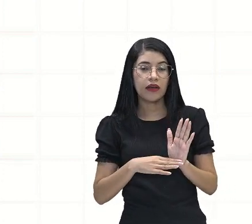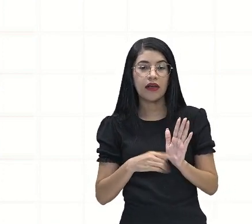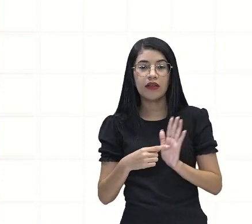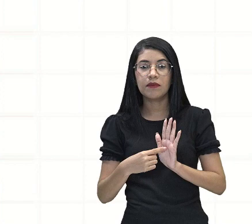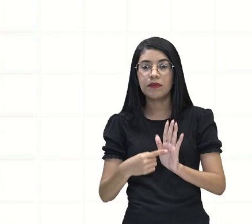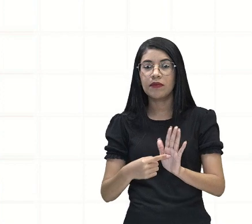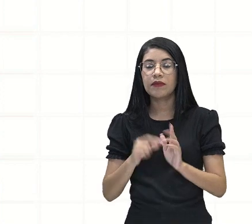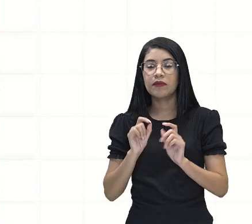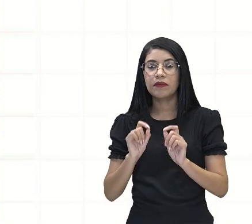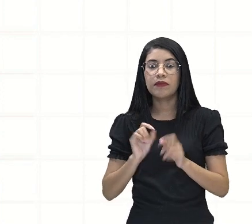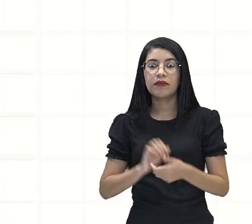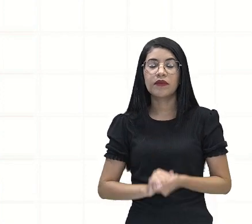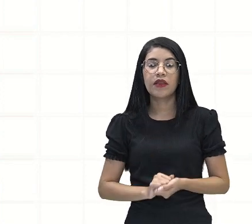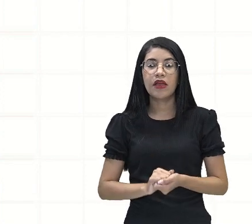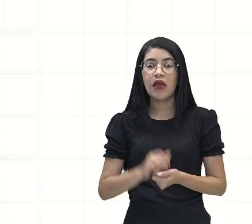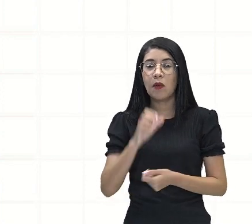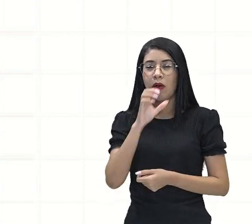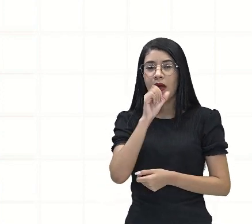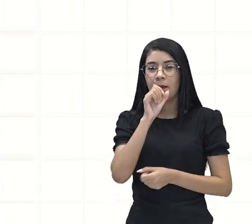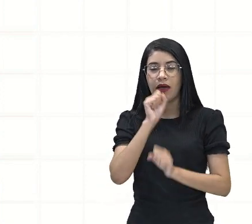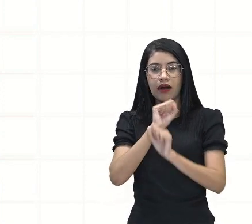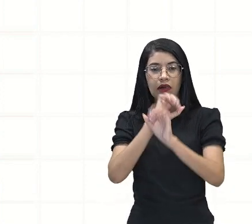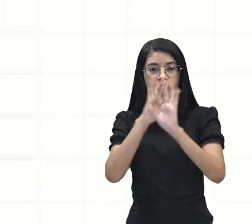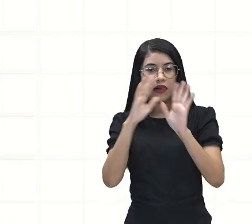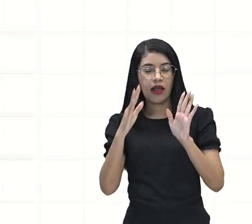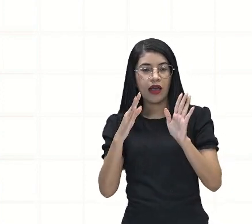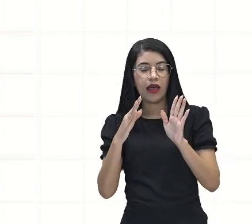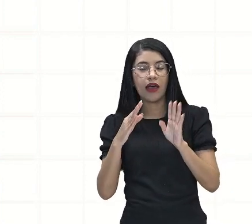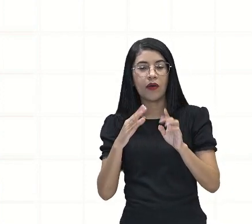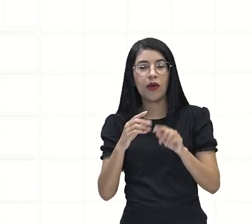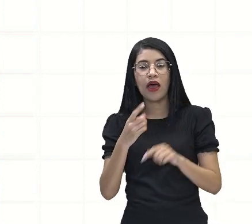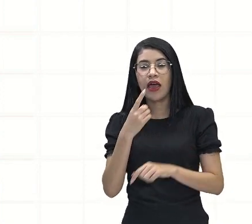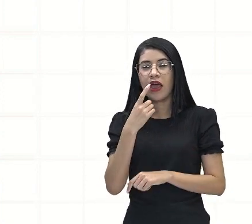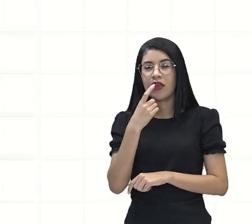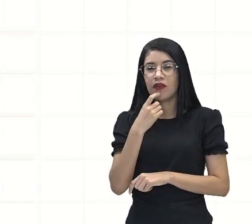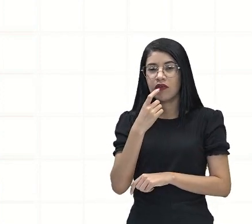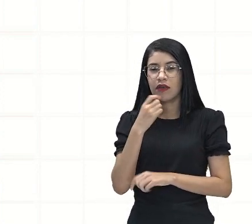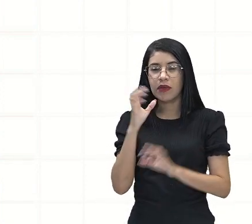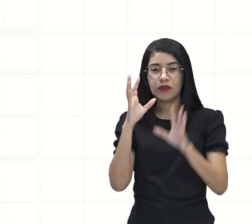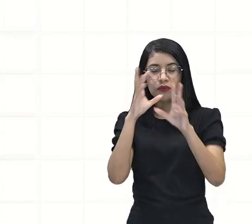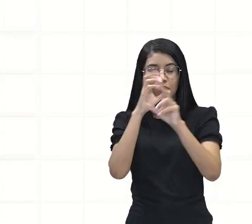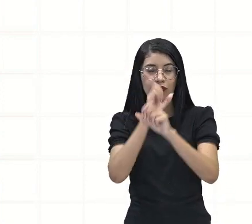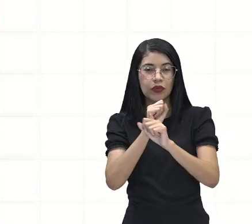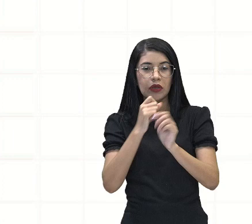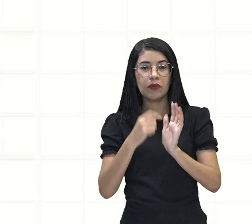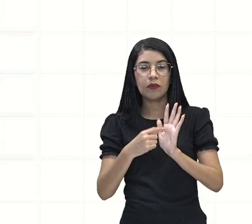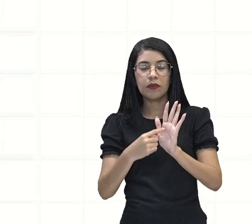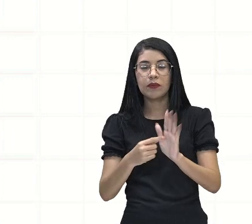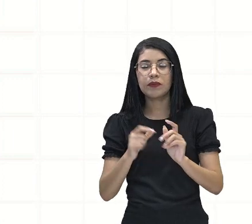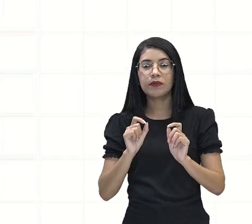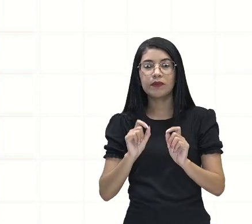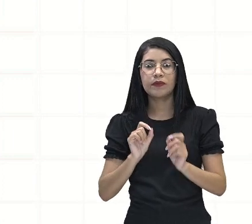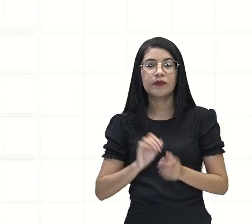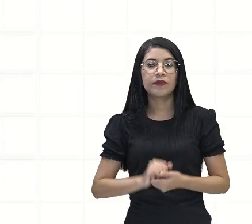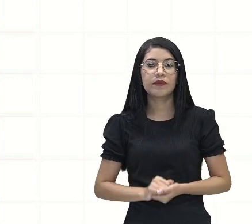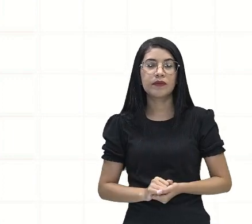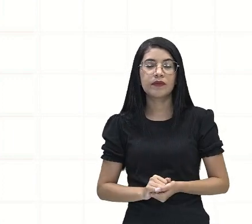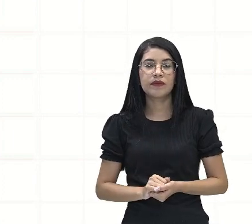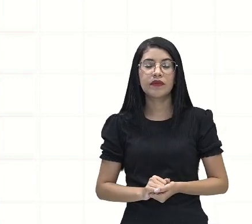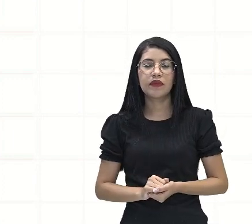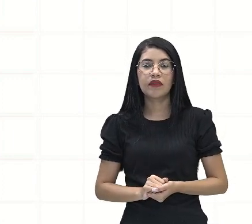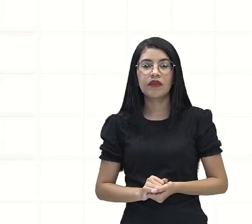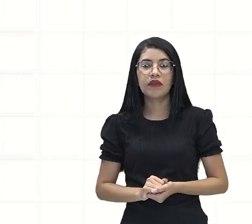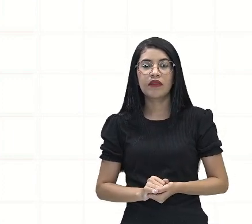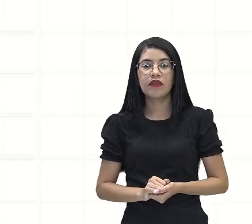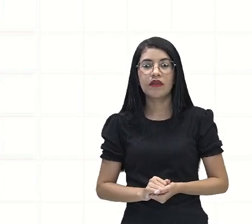Elas vão aqui do Amarelo mais claro ao vermelho né mais escuro indicando que eh o número